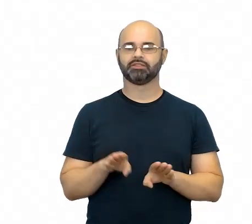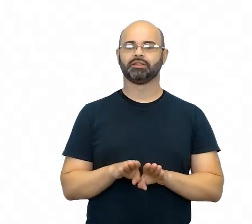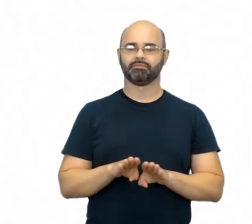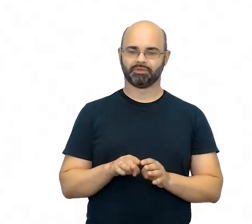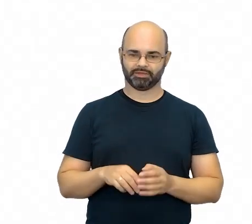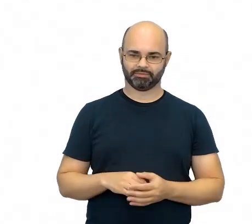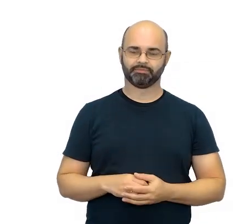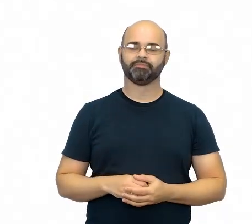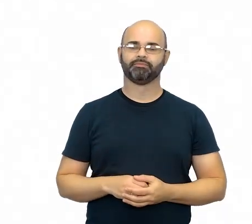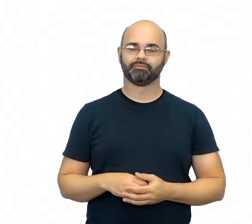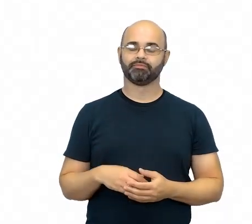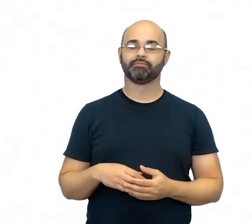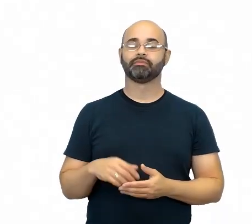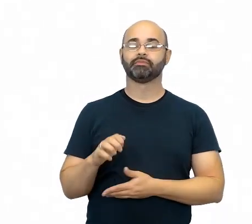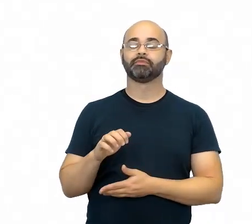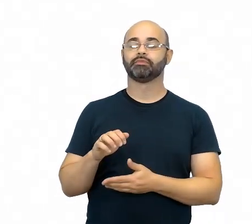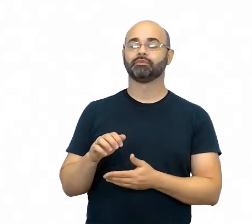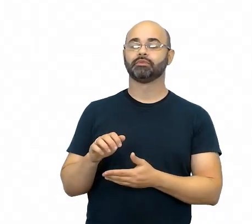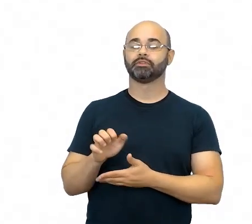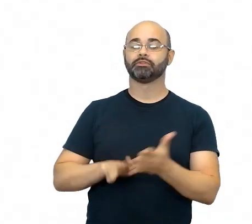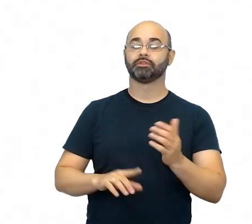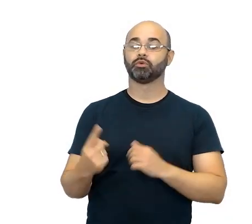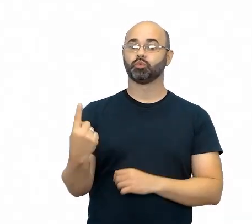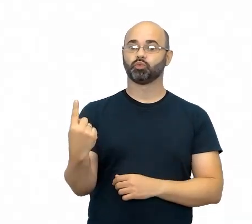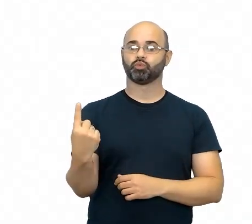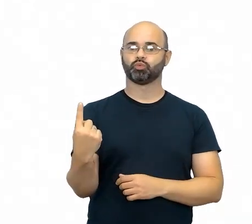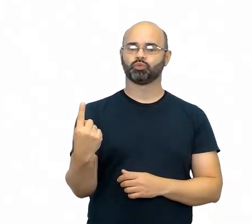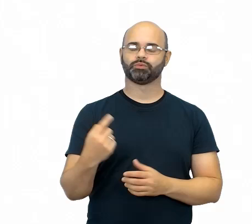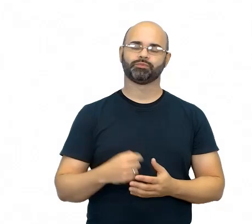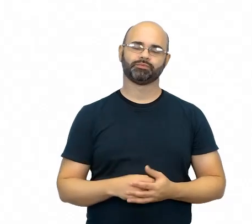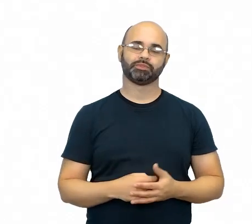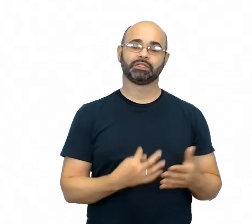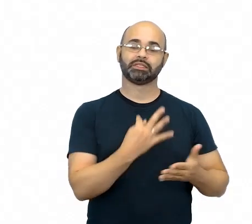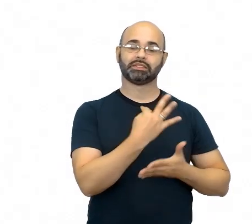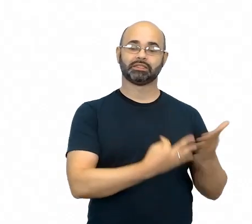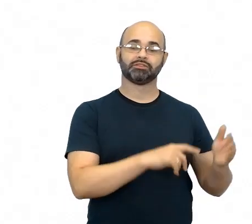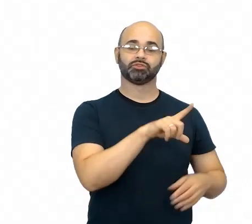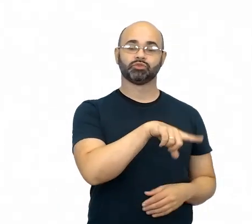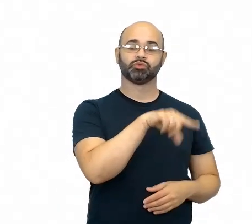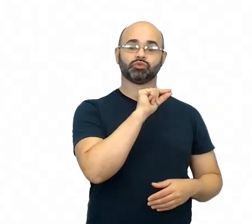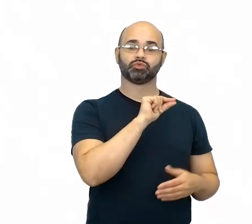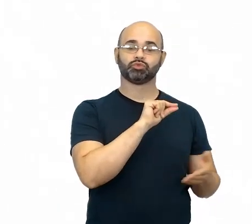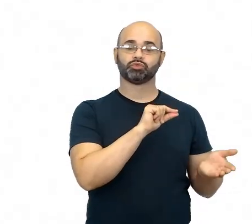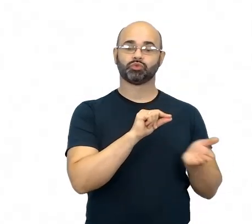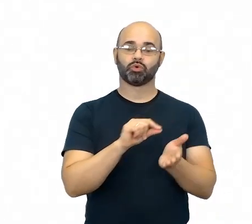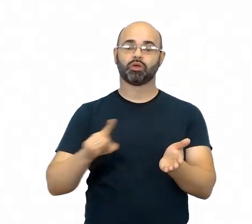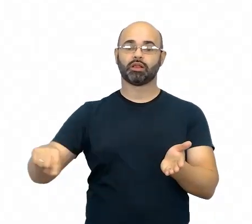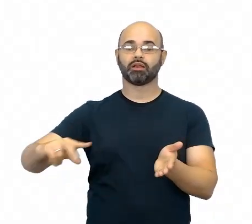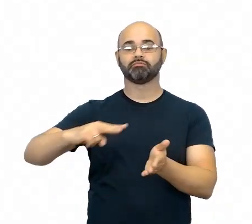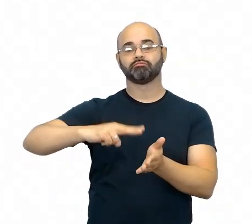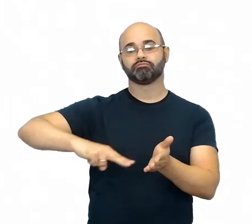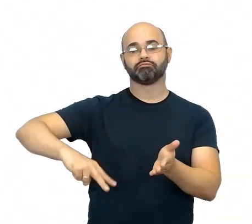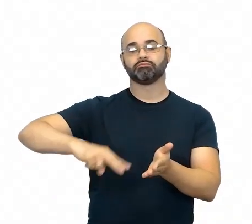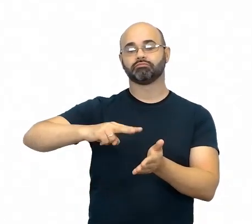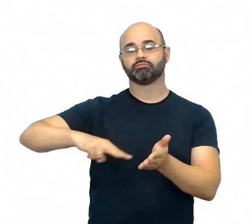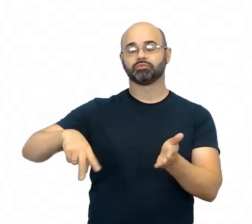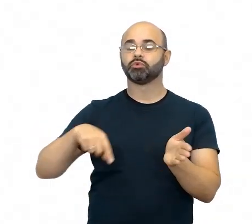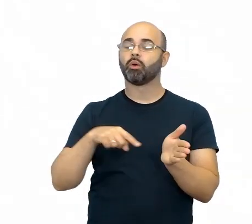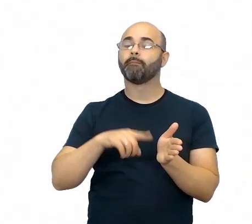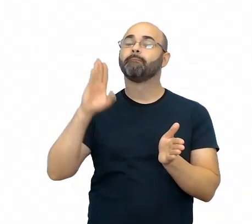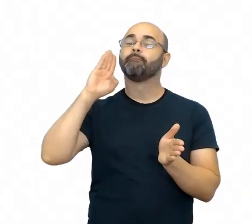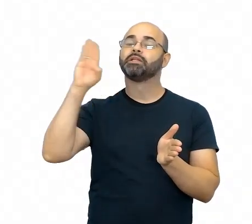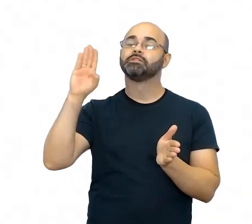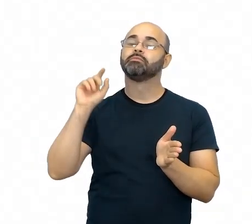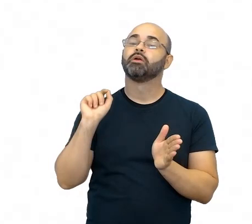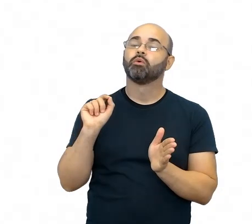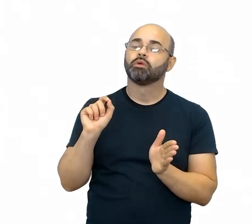A atividade 1, reler o texto escolhido e destacar os principais pontos. Na 2,